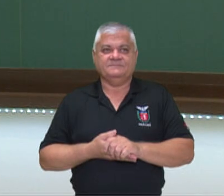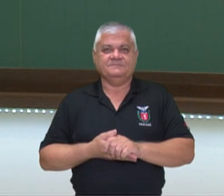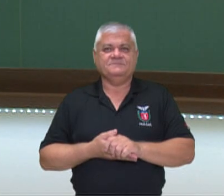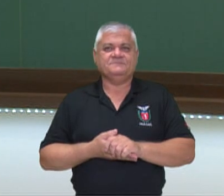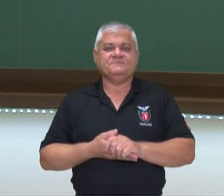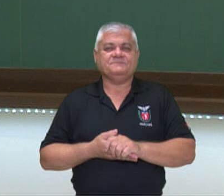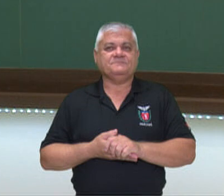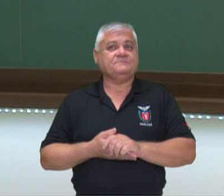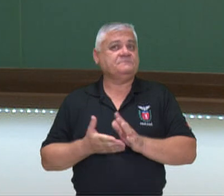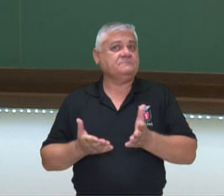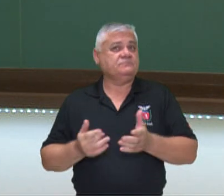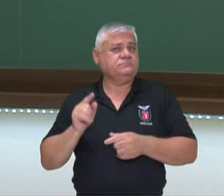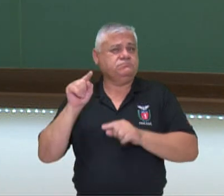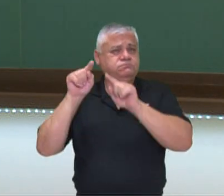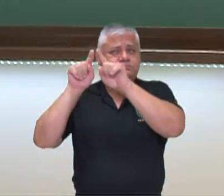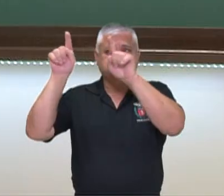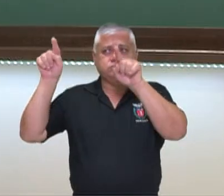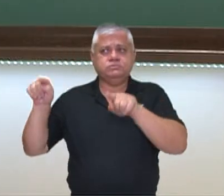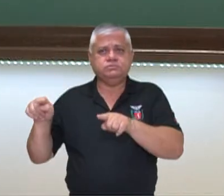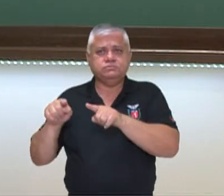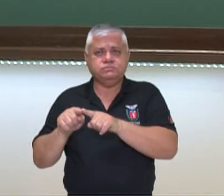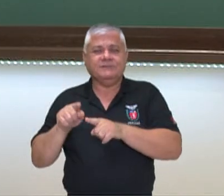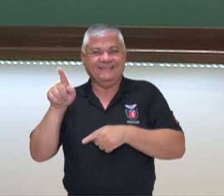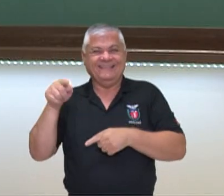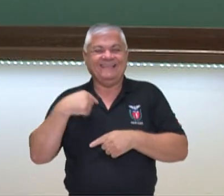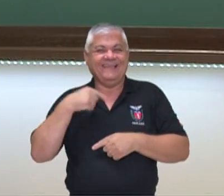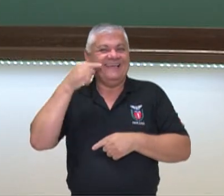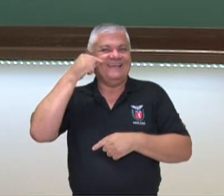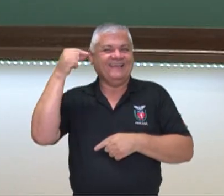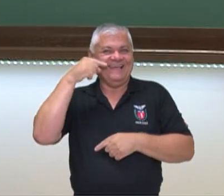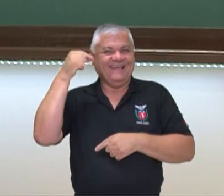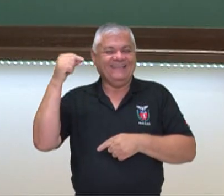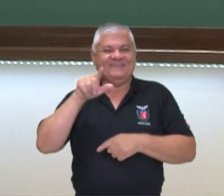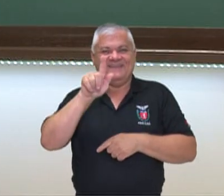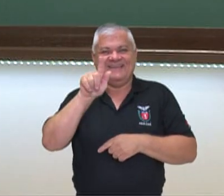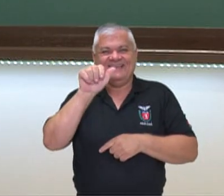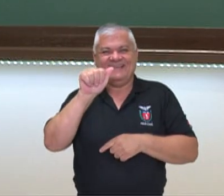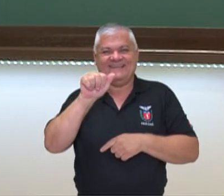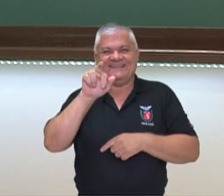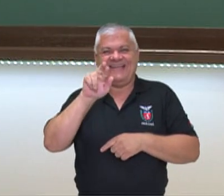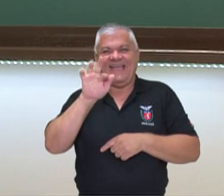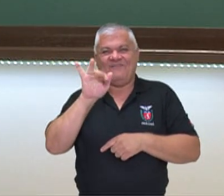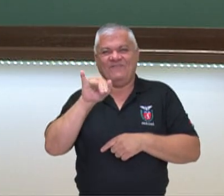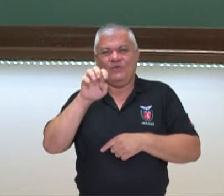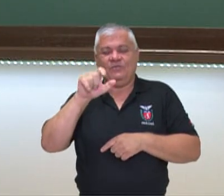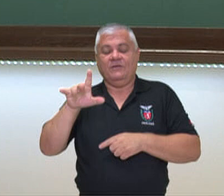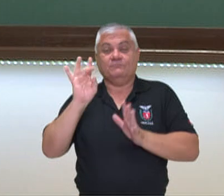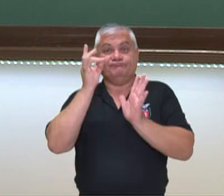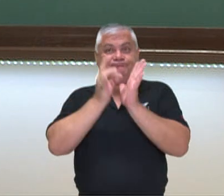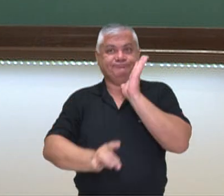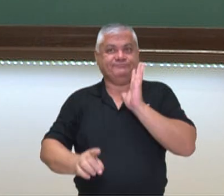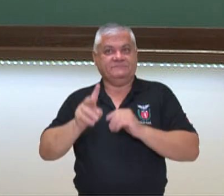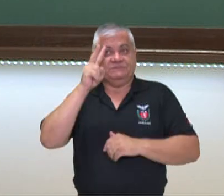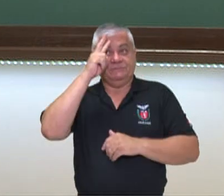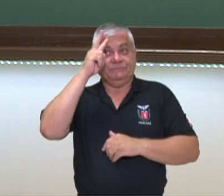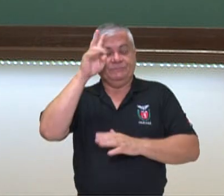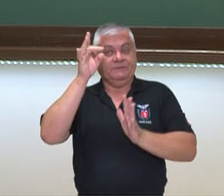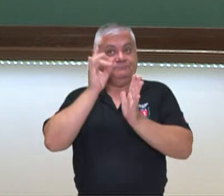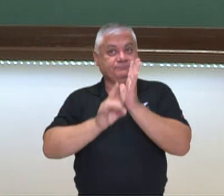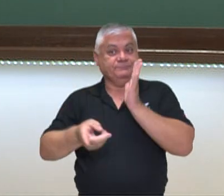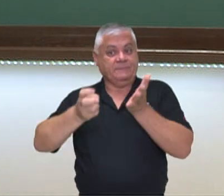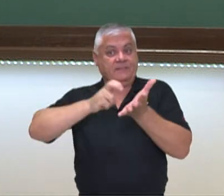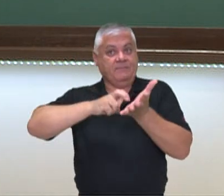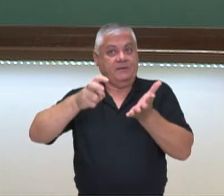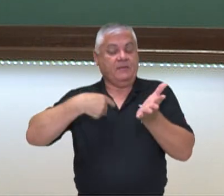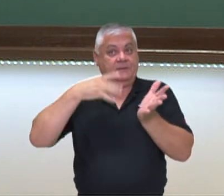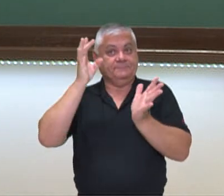Então, vejam, como nós sabemos, Garfield é um personagem que ele não gosta de segundas-feiras e principalmente das manhãs. Então, ele